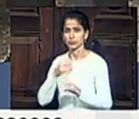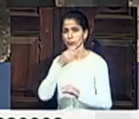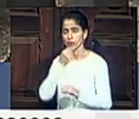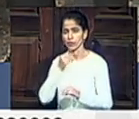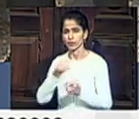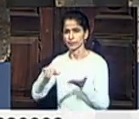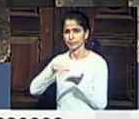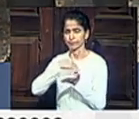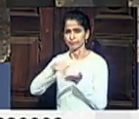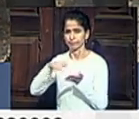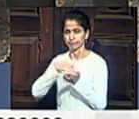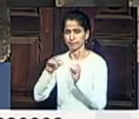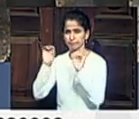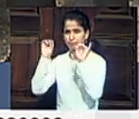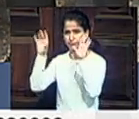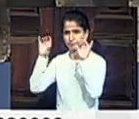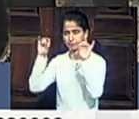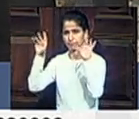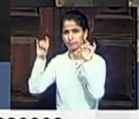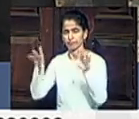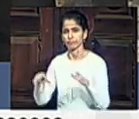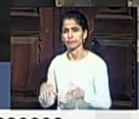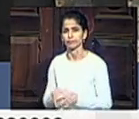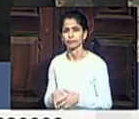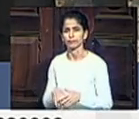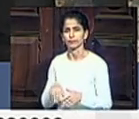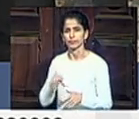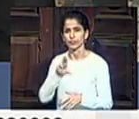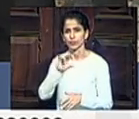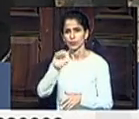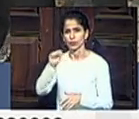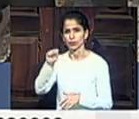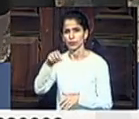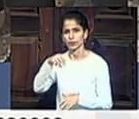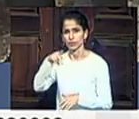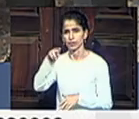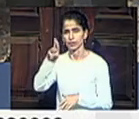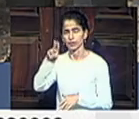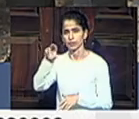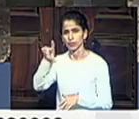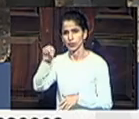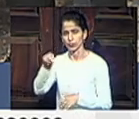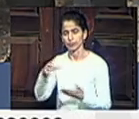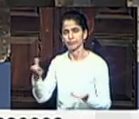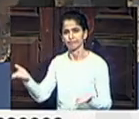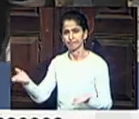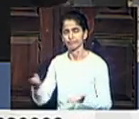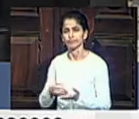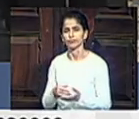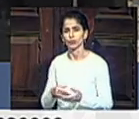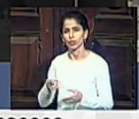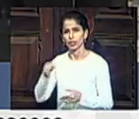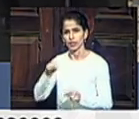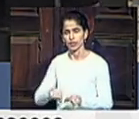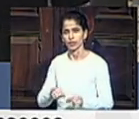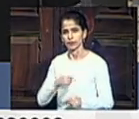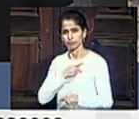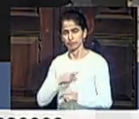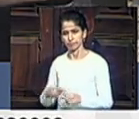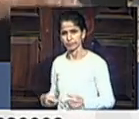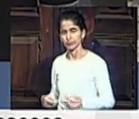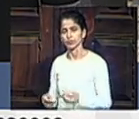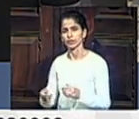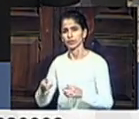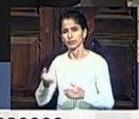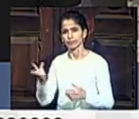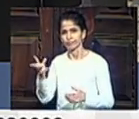secretário, governador, amigo Luiz Paulo Correia da Rocha, que aqui na presidência convenceu a todos nós, no